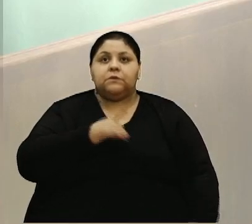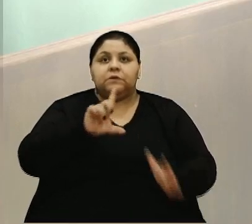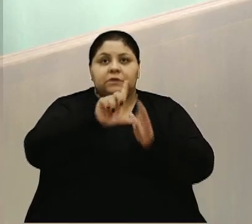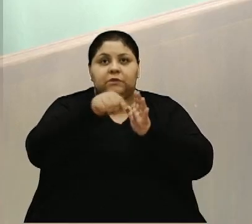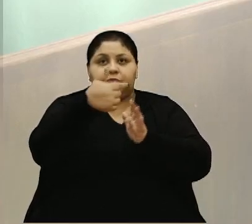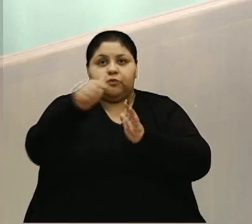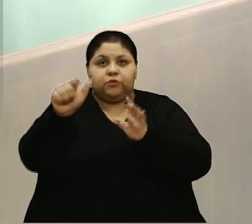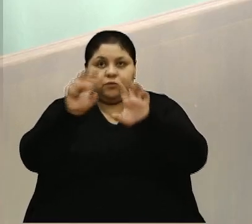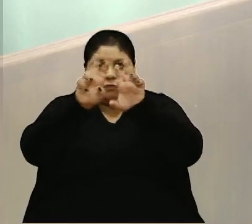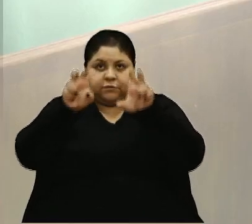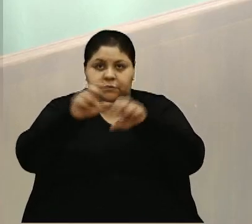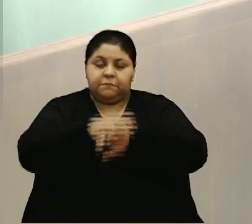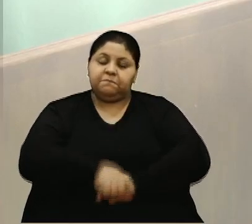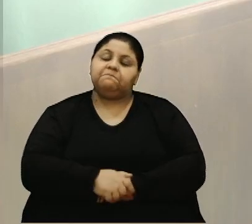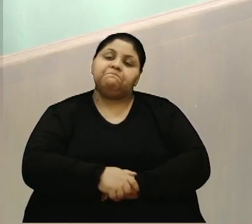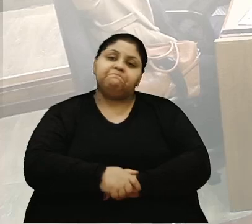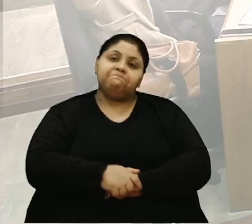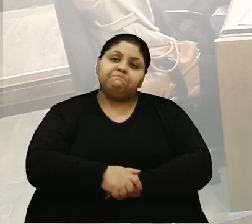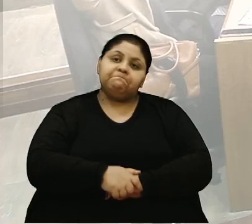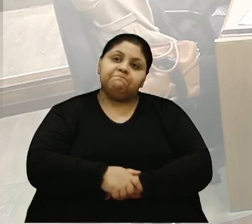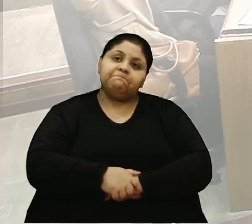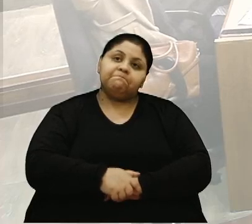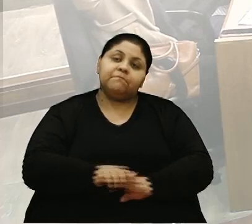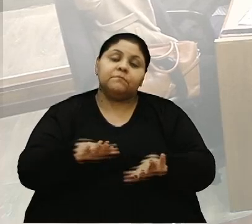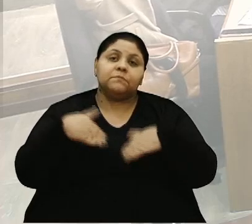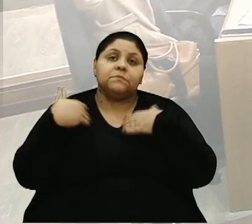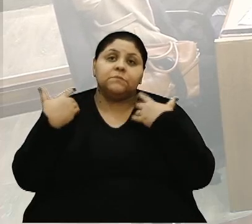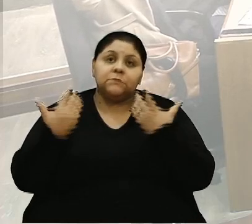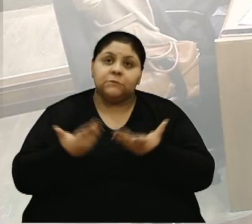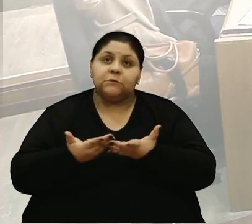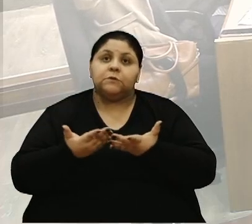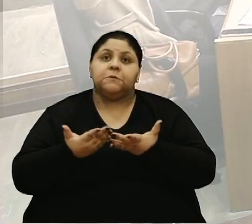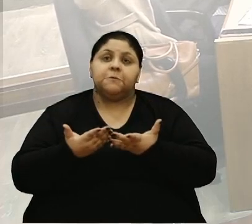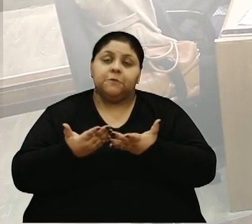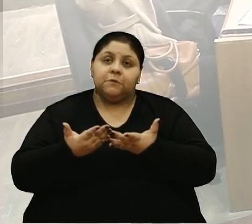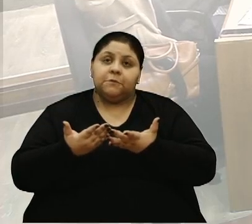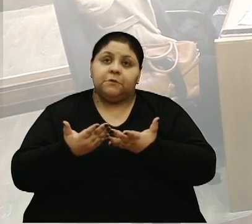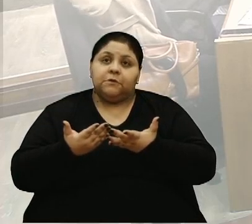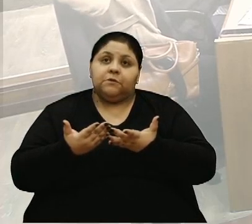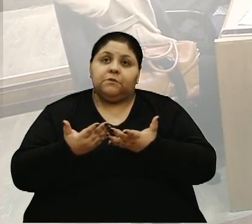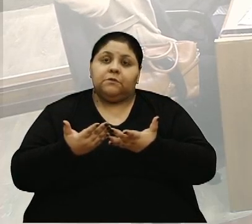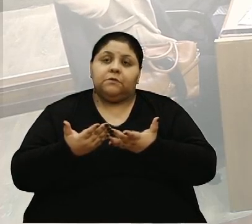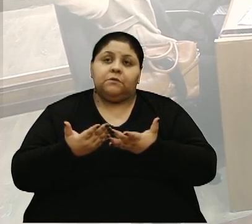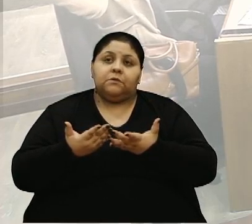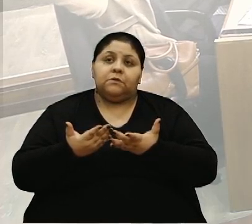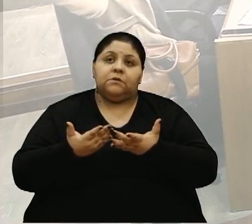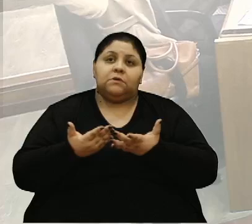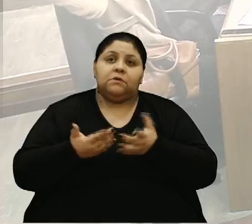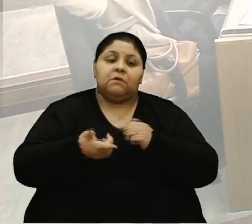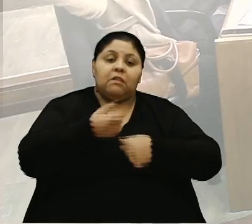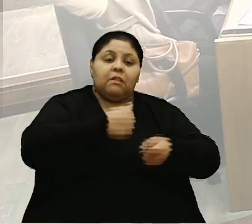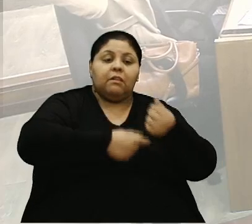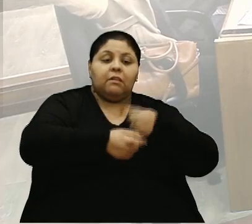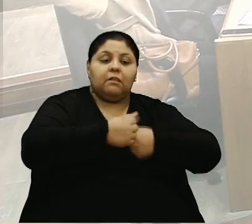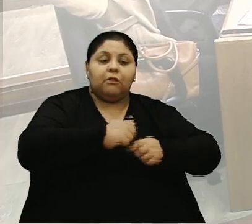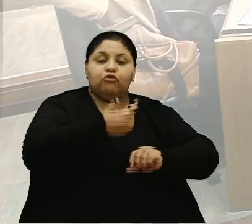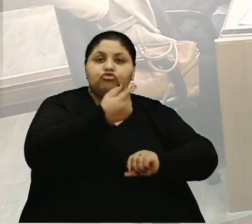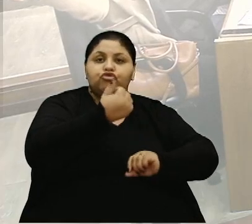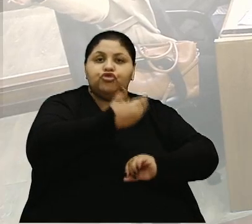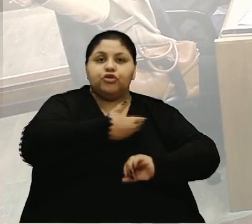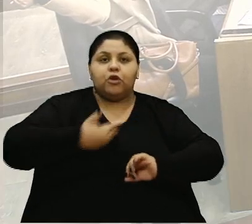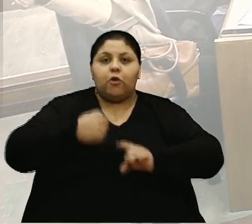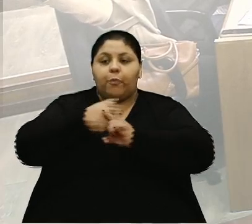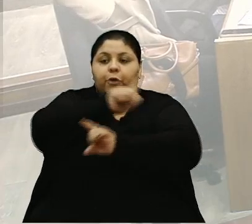por favor. Bom, vereador, então é o seguinte, olha. Não barganhe mais com recursos públicos, porque o